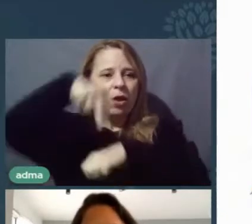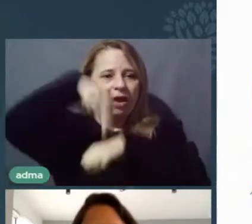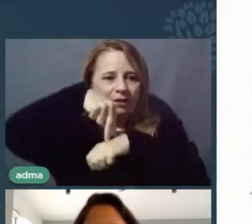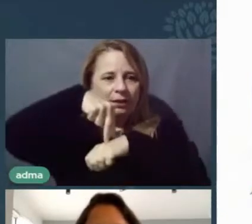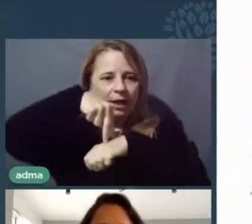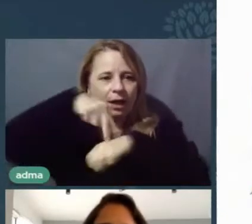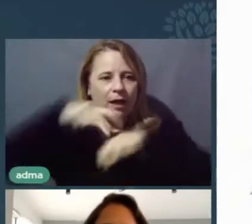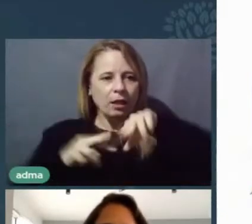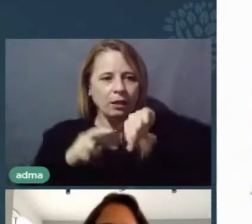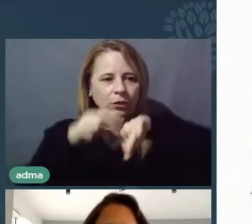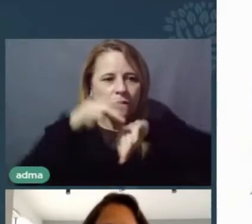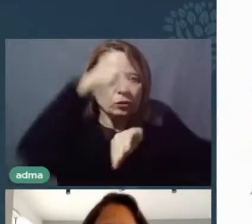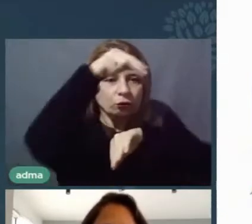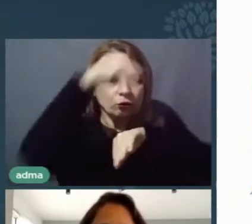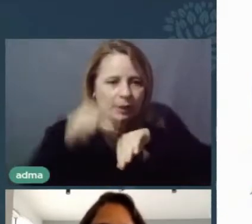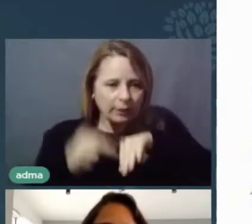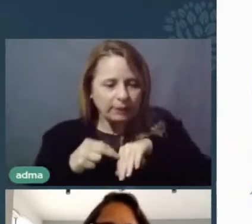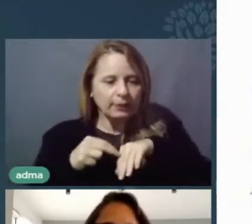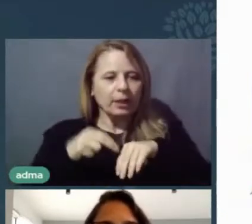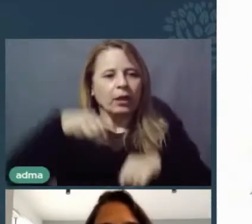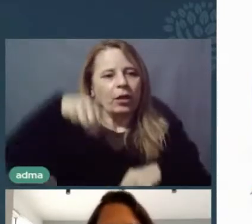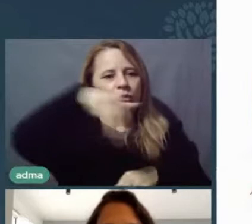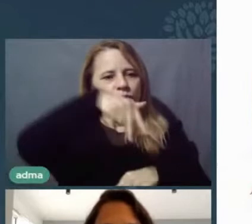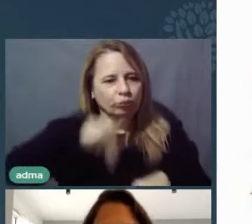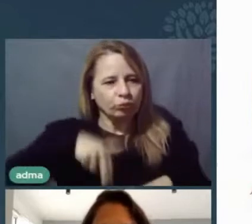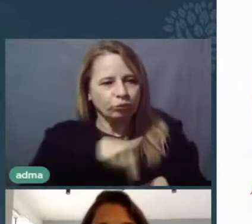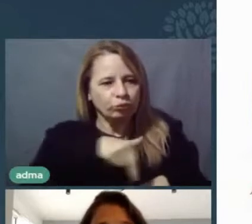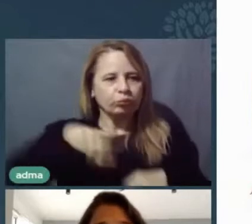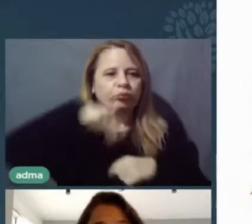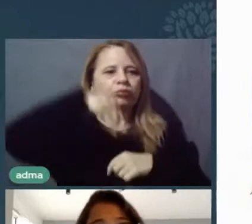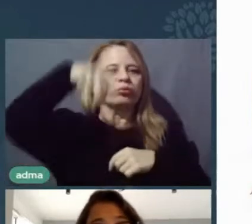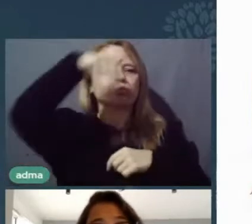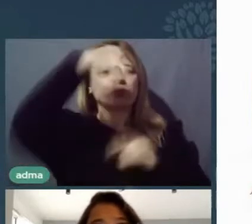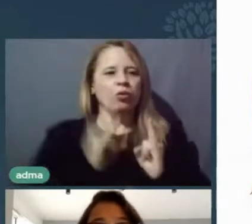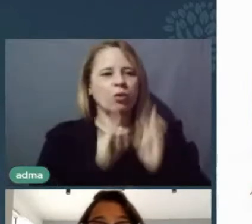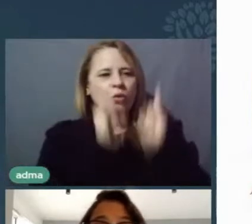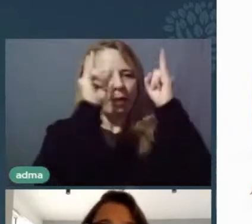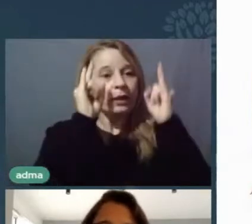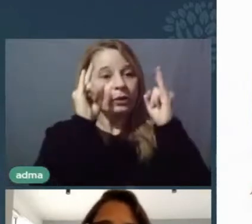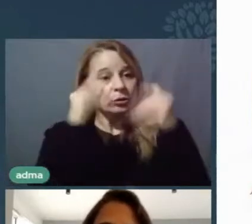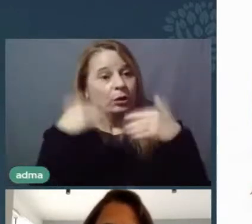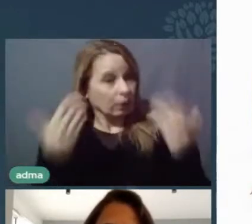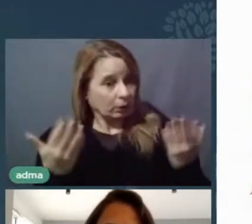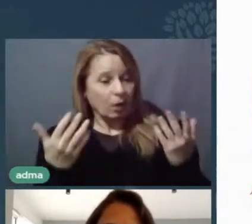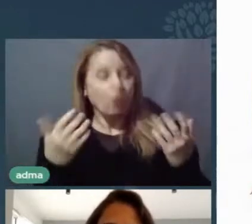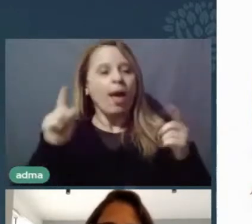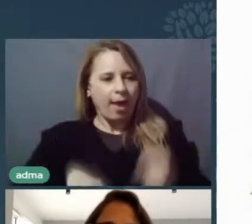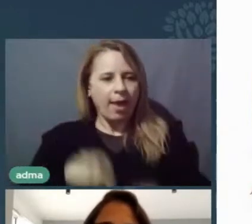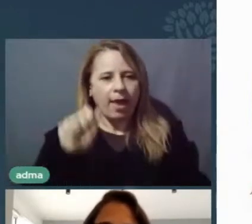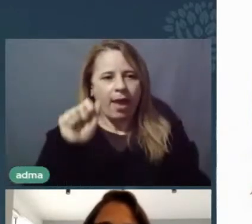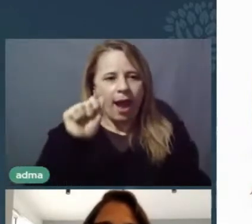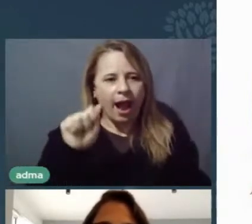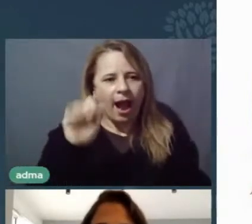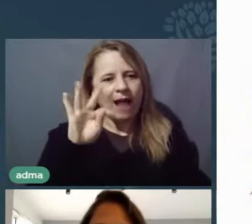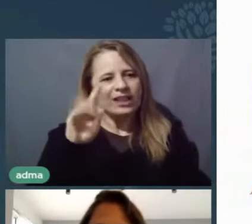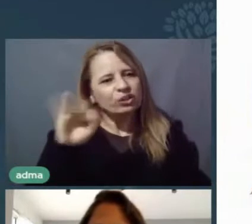descer escada, for até o hall de entrada, eu estou fazendo atividade física, ou seja, qualquer coisa que me tire do repouso, que